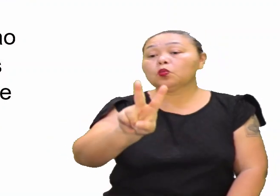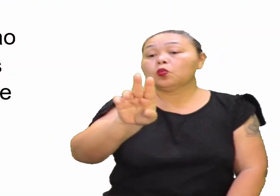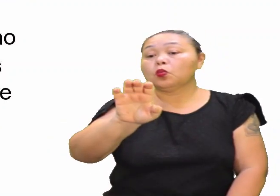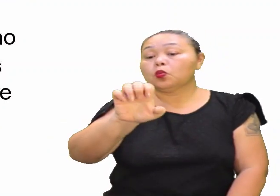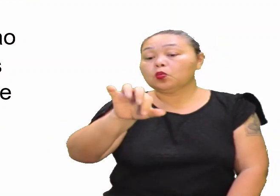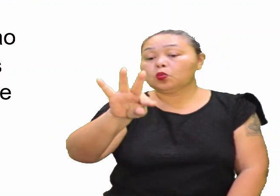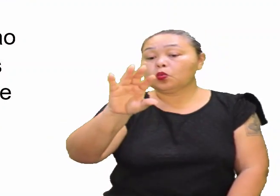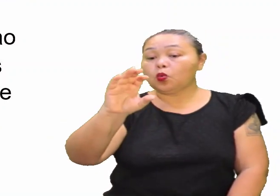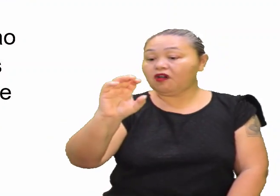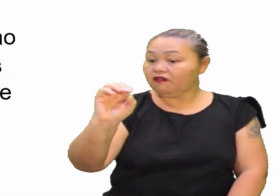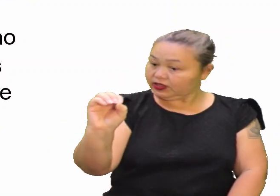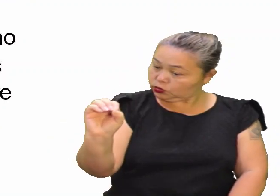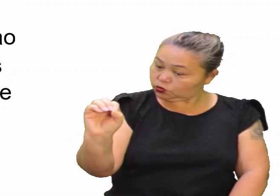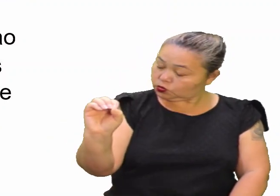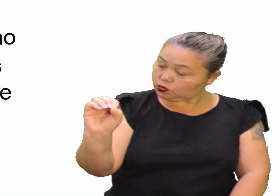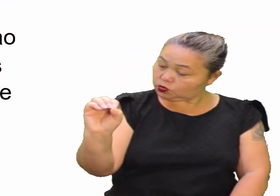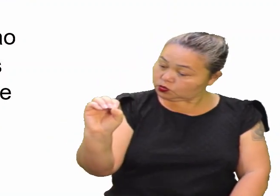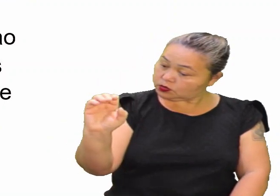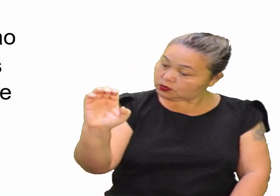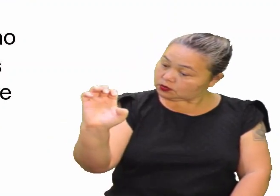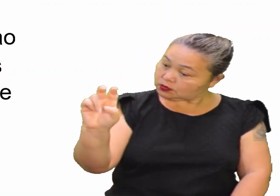ou vai sair